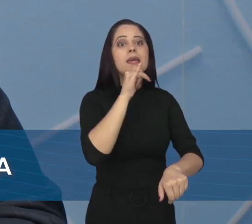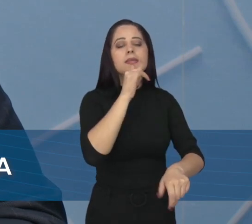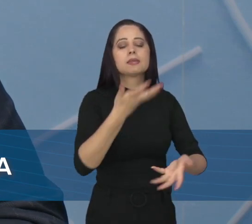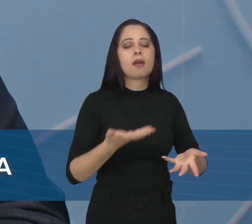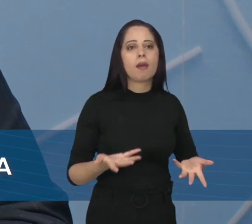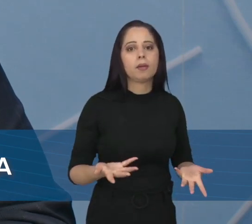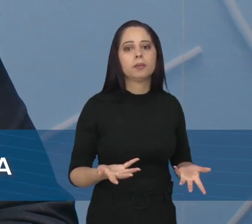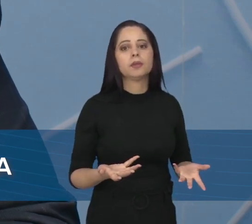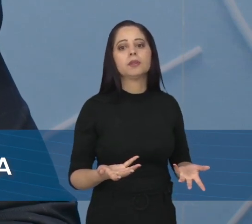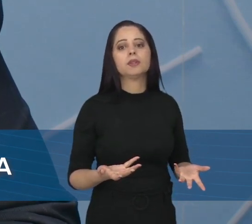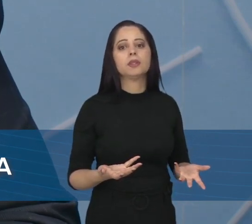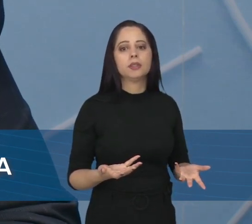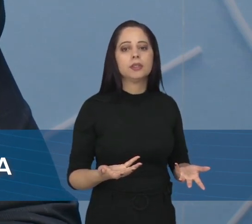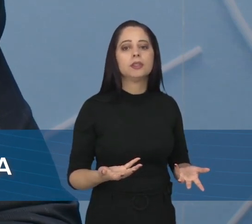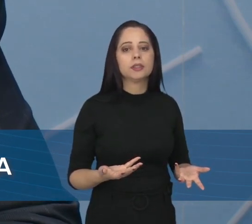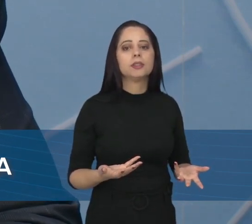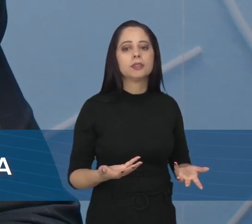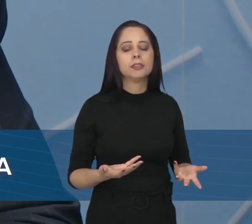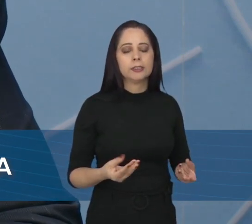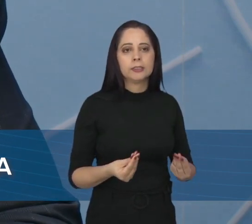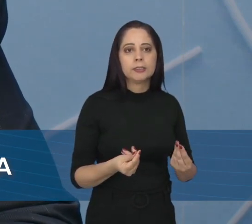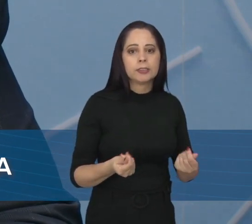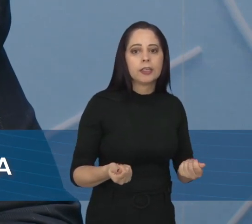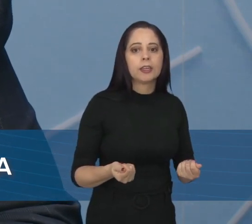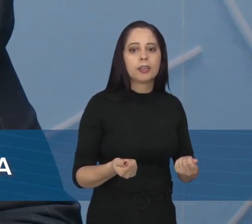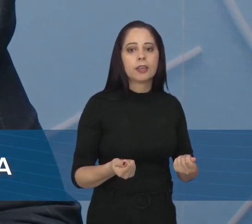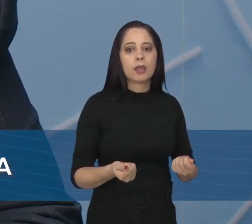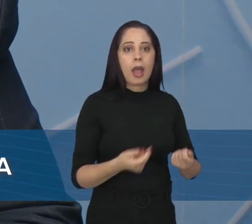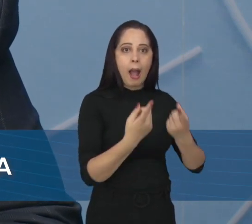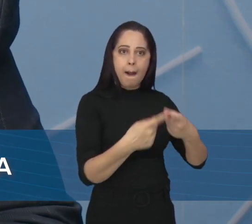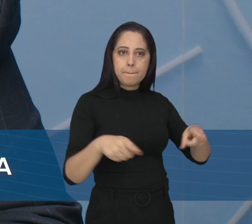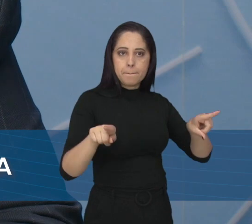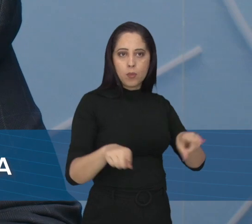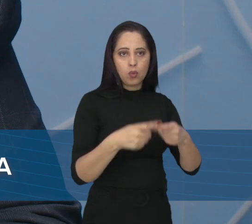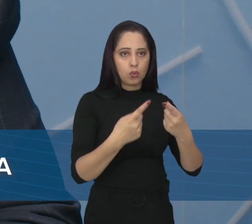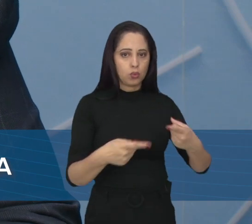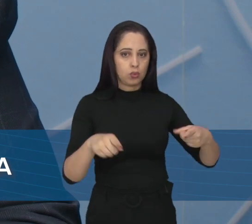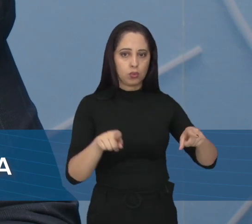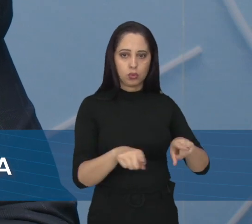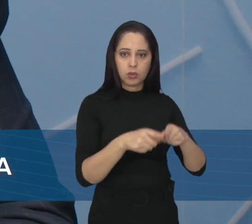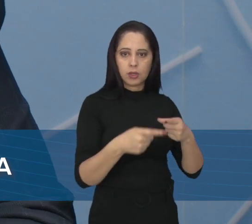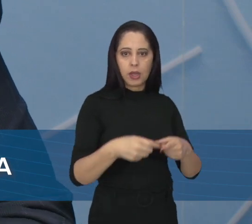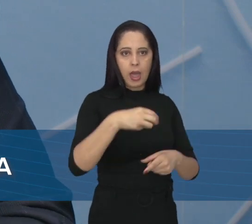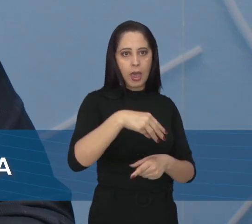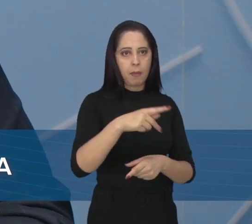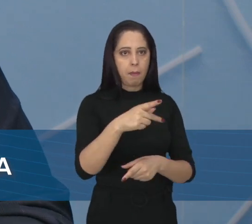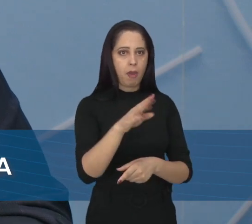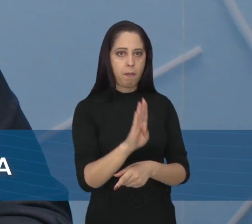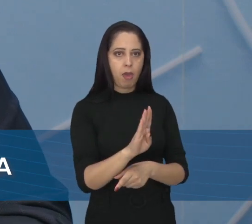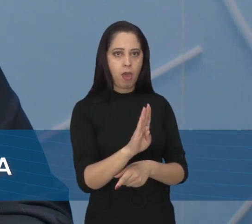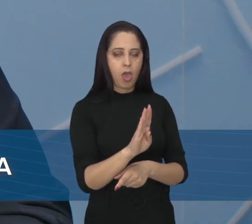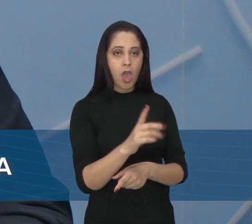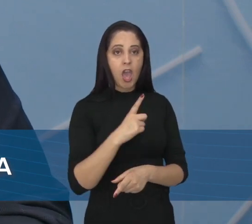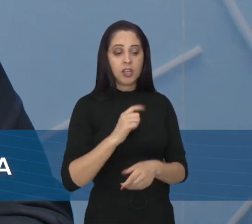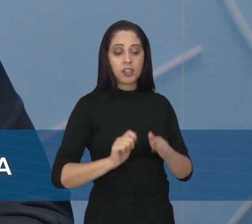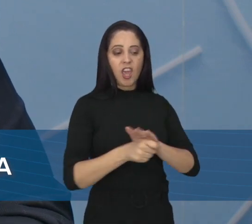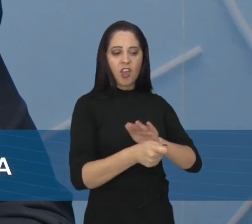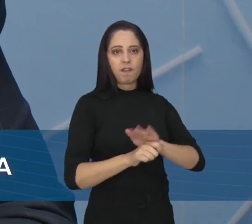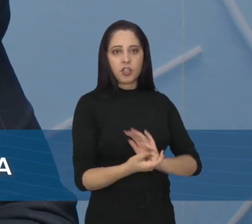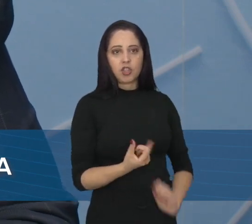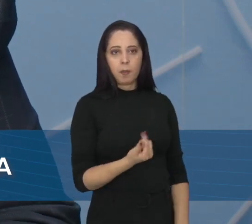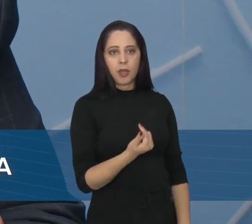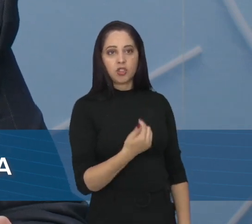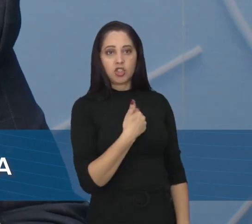exemplo, você ter a possibilidade de que a música popular brasileira tenha subsídio governamental e a música